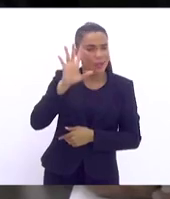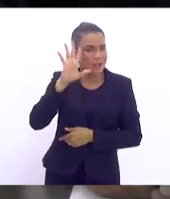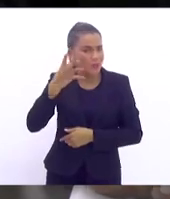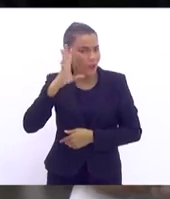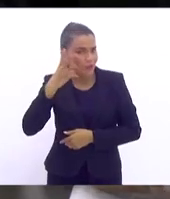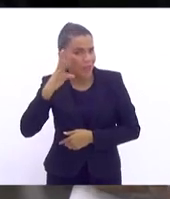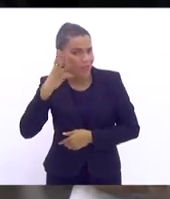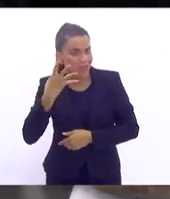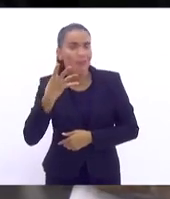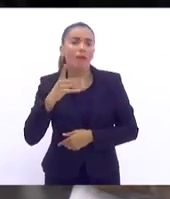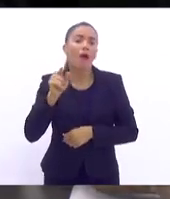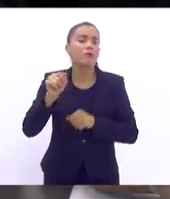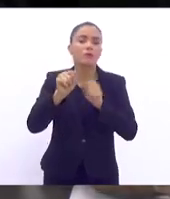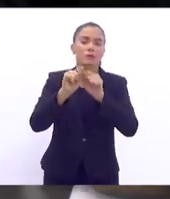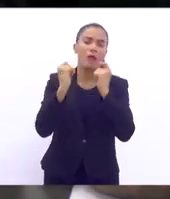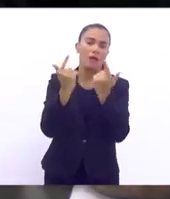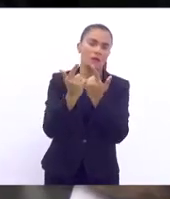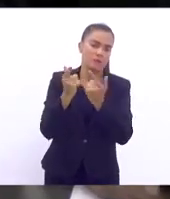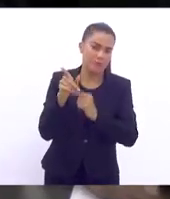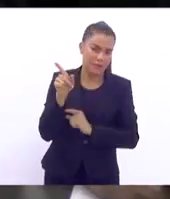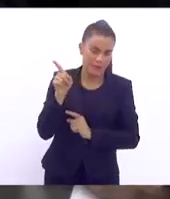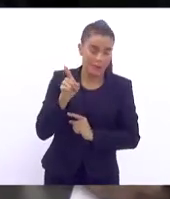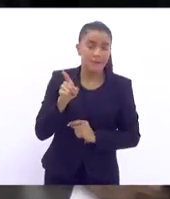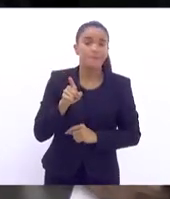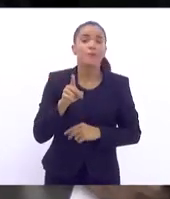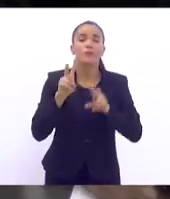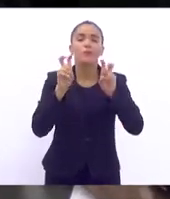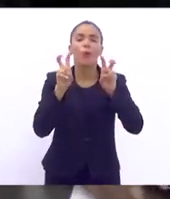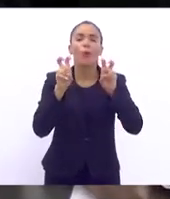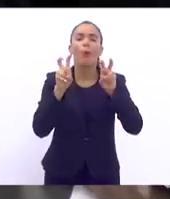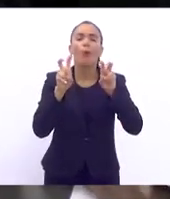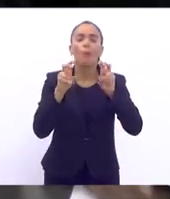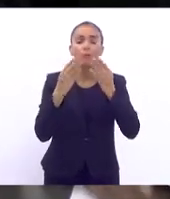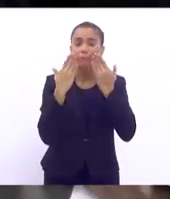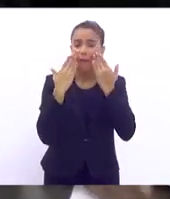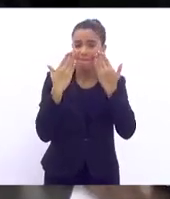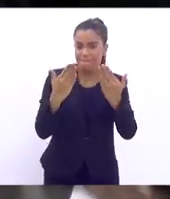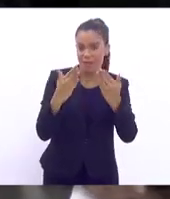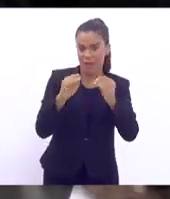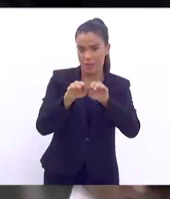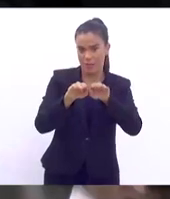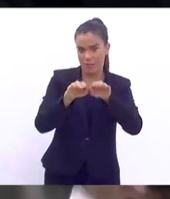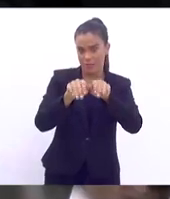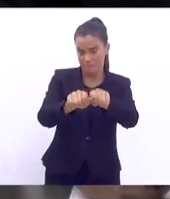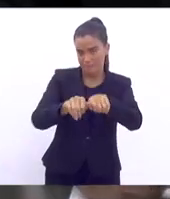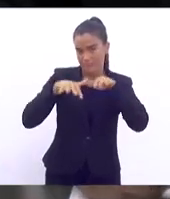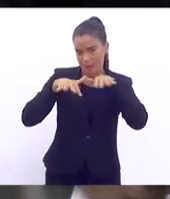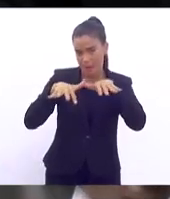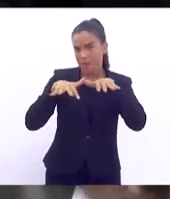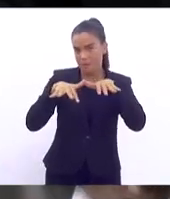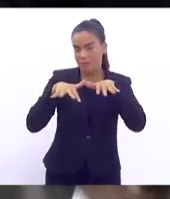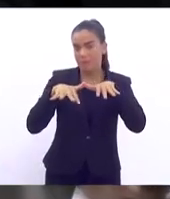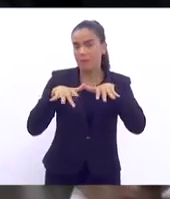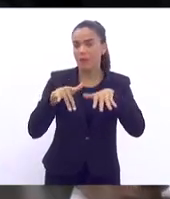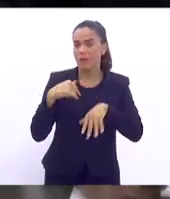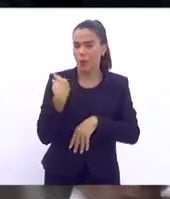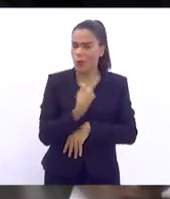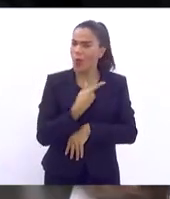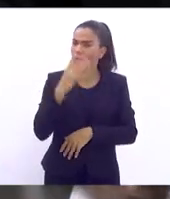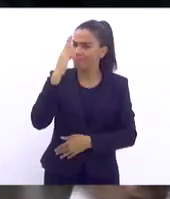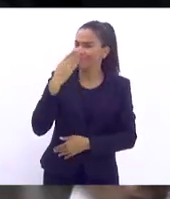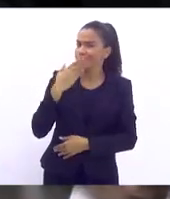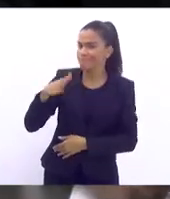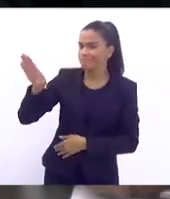Assembleia Legislativa em relação à instalação das frentes parlamentares né eu confesso a vossa excelência